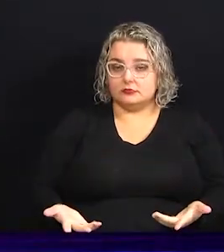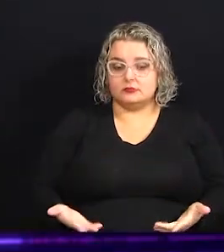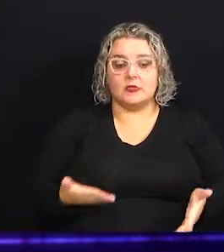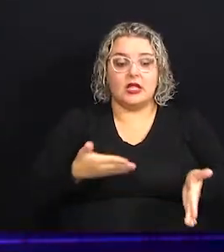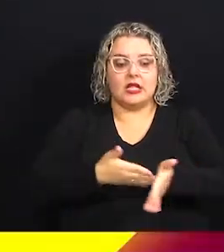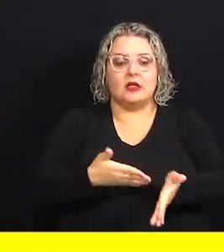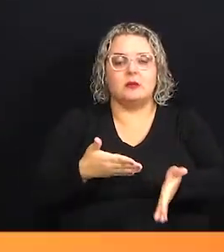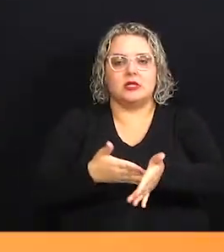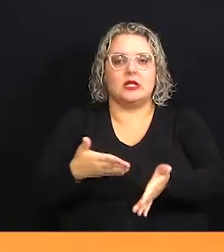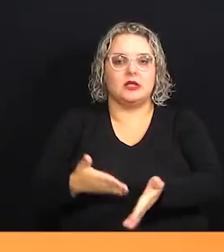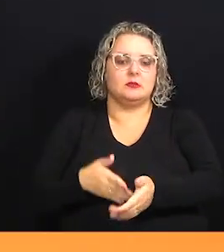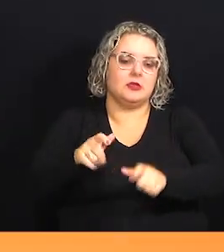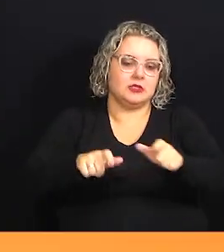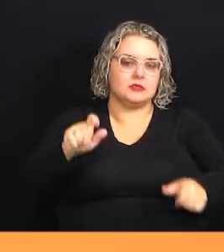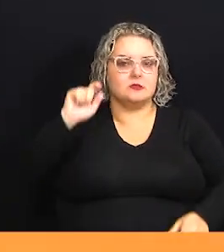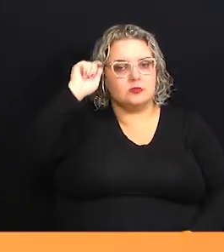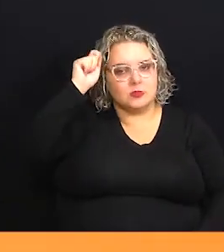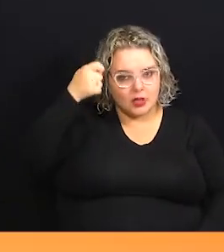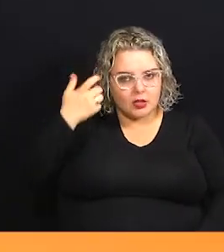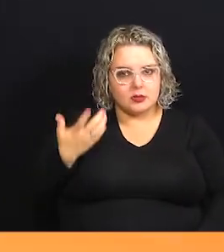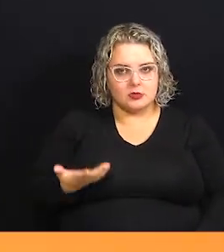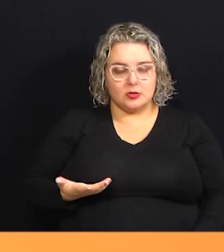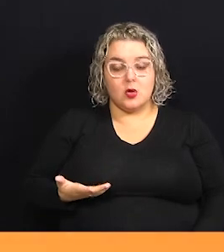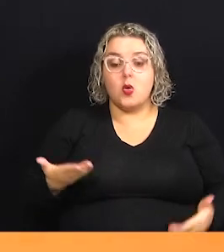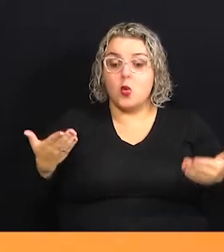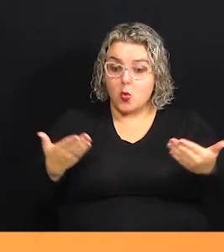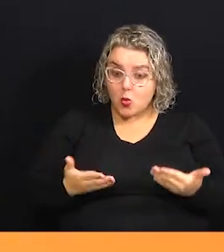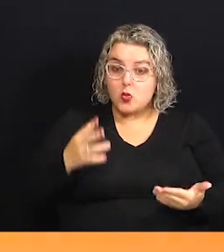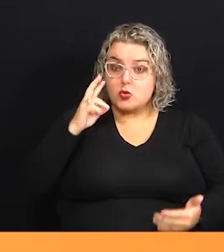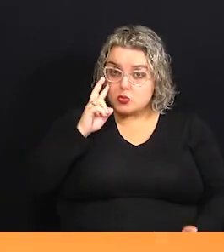ficam restritas. Então, as pessoas,